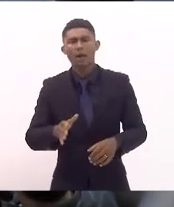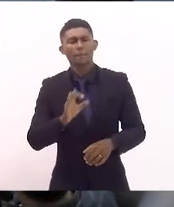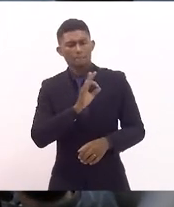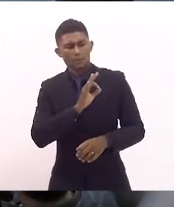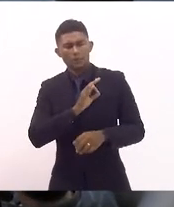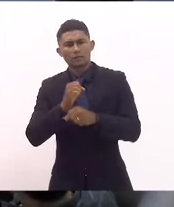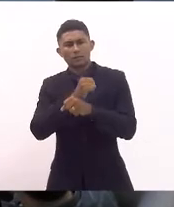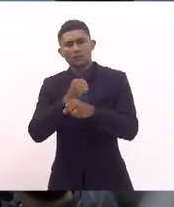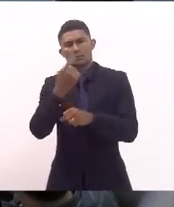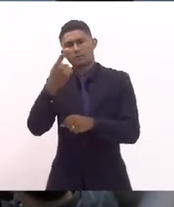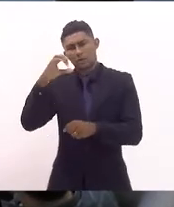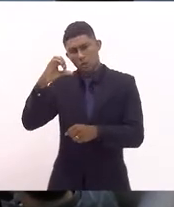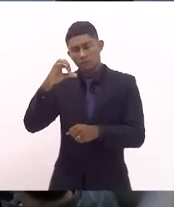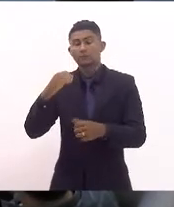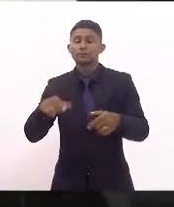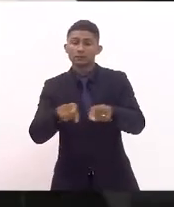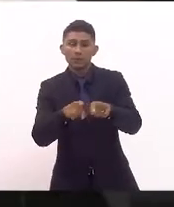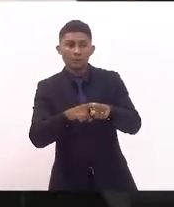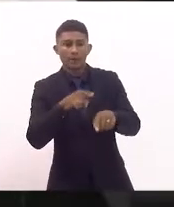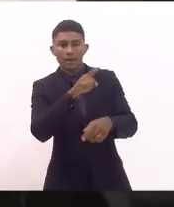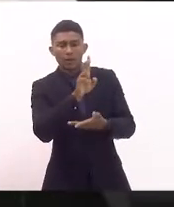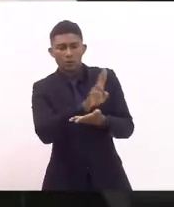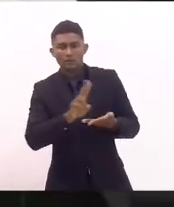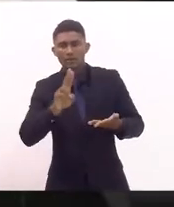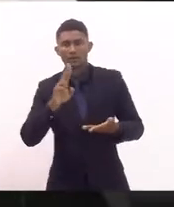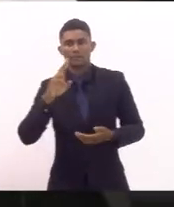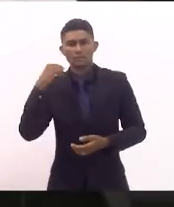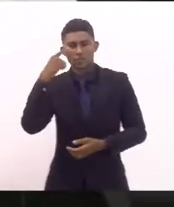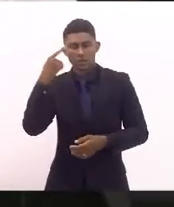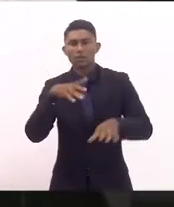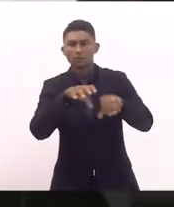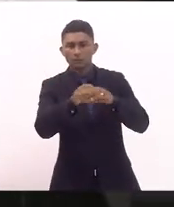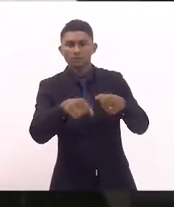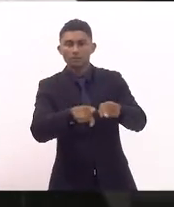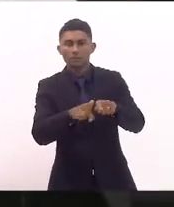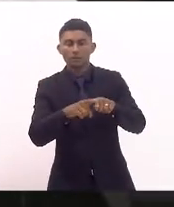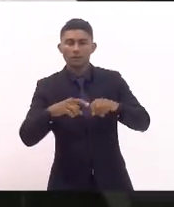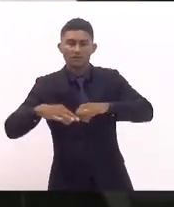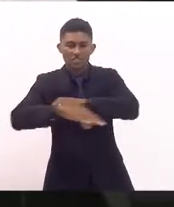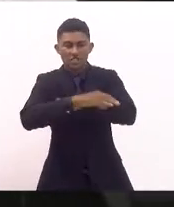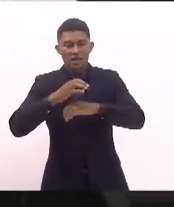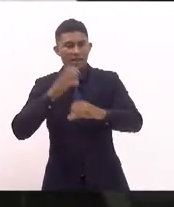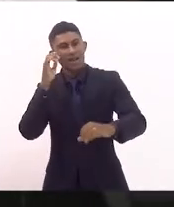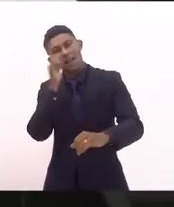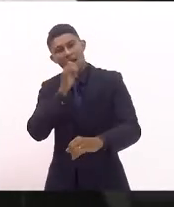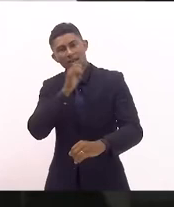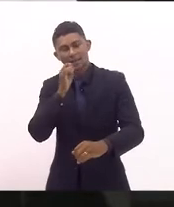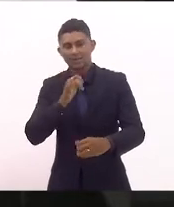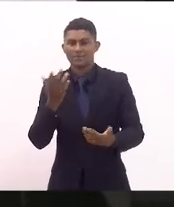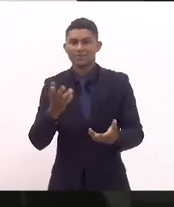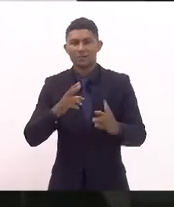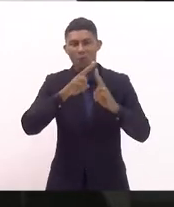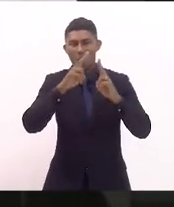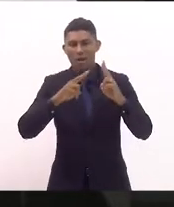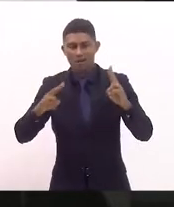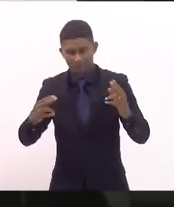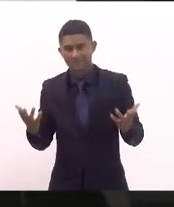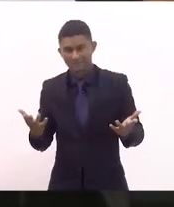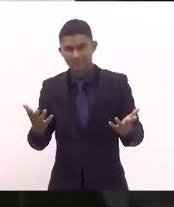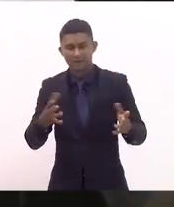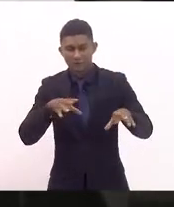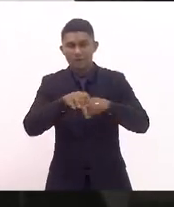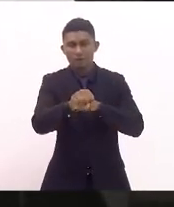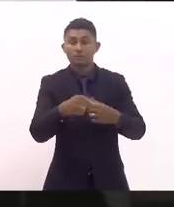Além da graduação em Direito, também é formada em Engenharia Elétrica pela UFRJ. A doutora Paula Mary é referência